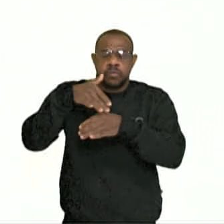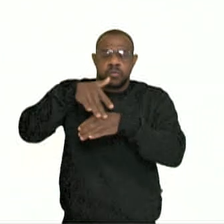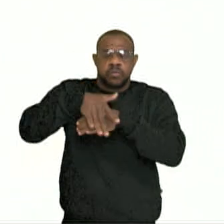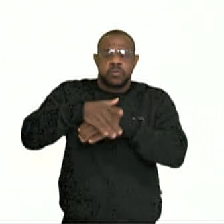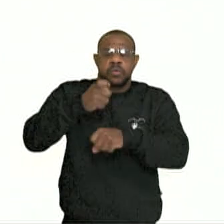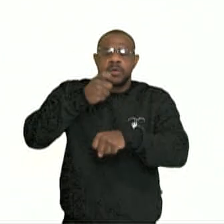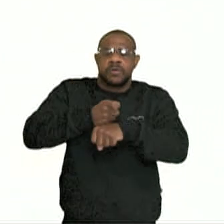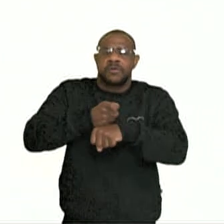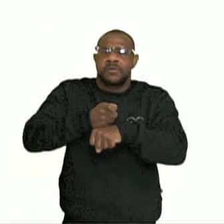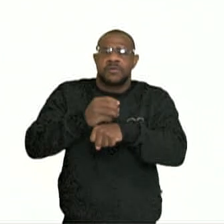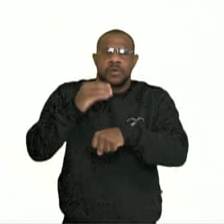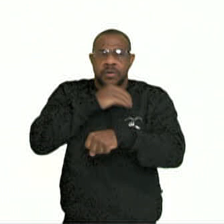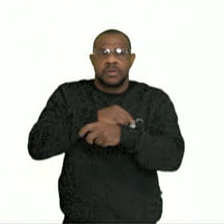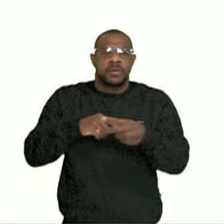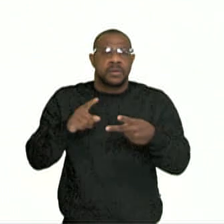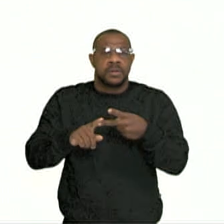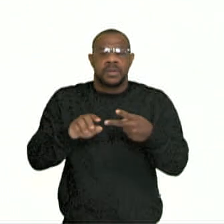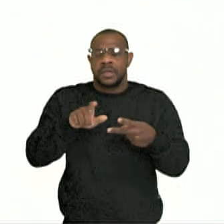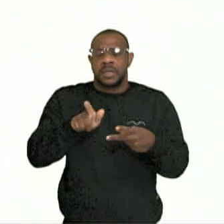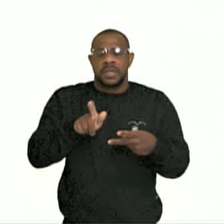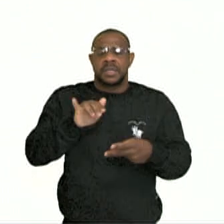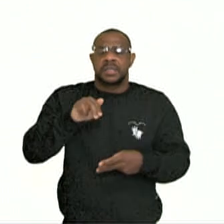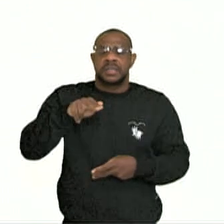O gneiss é uma rocha o quê?